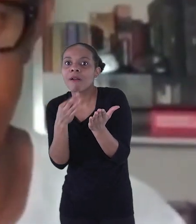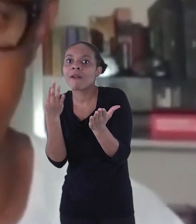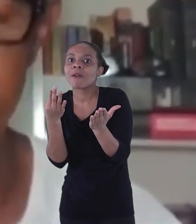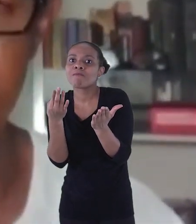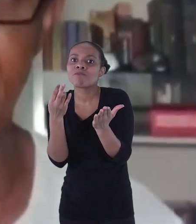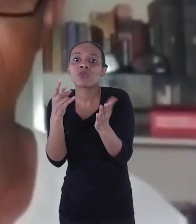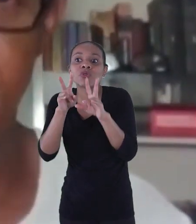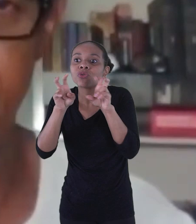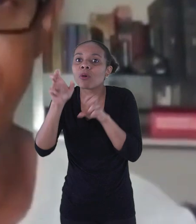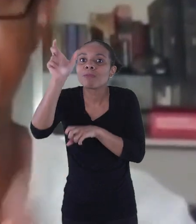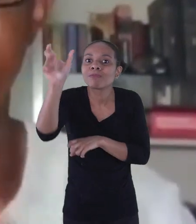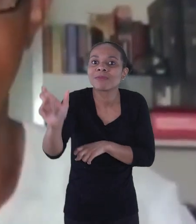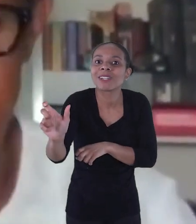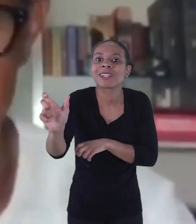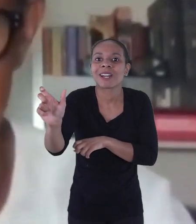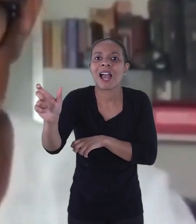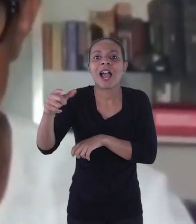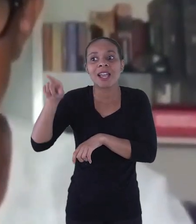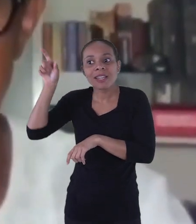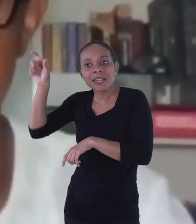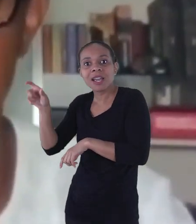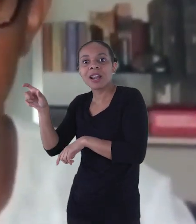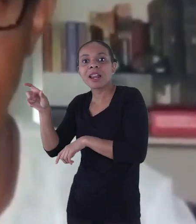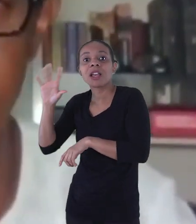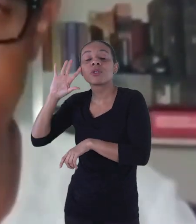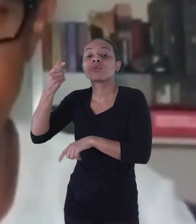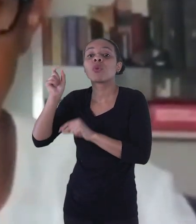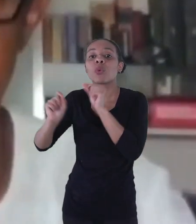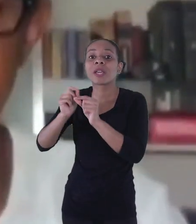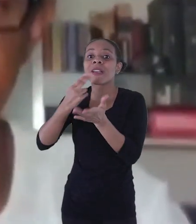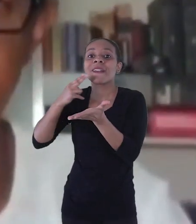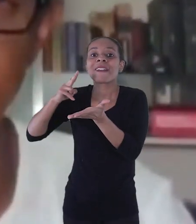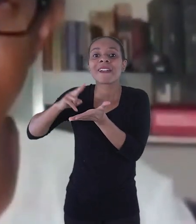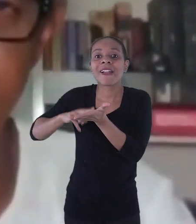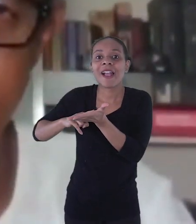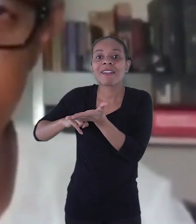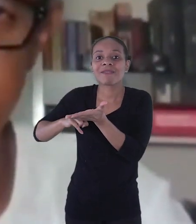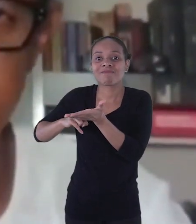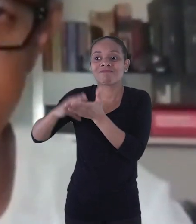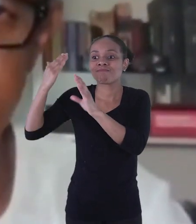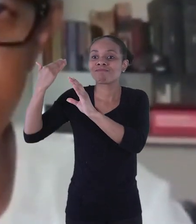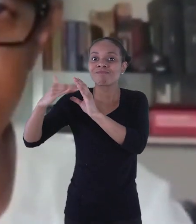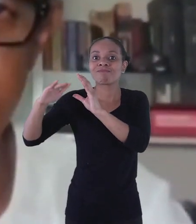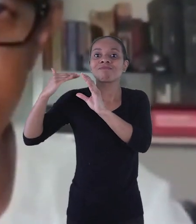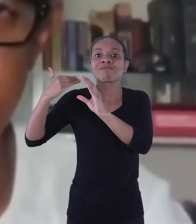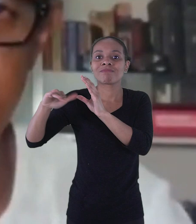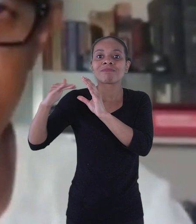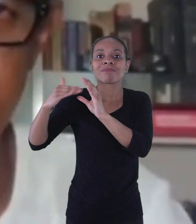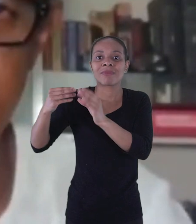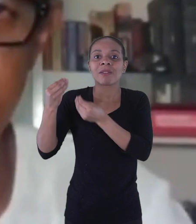Carolina, uma mulher negra, resolveu escrever cartas para a Carolina. Saiu agora pela editora Todavia.